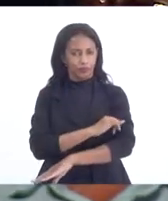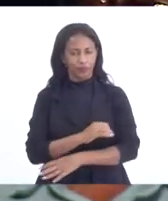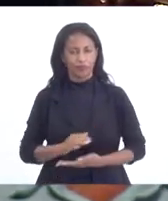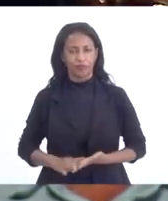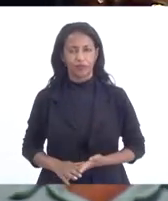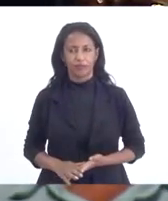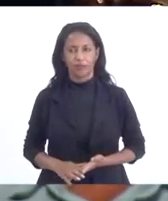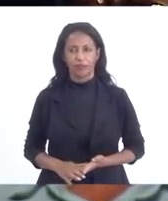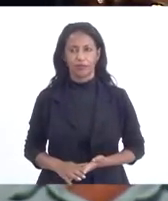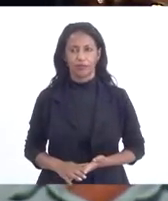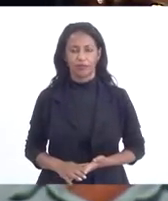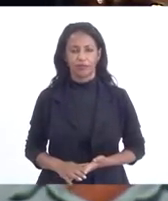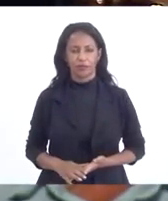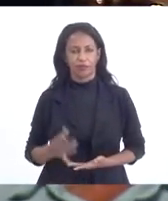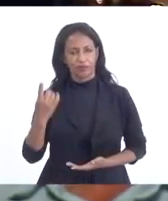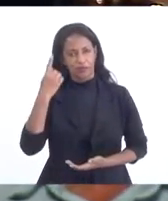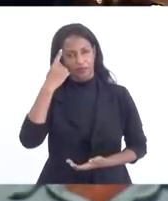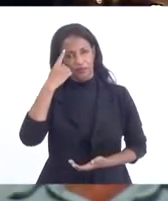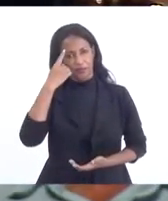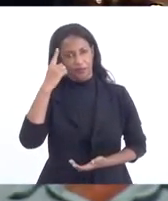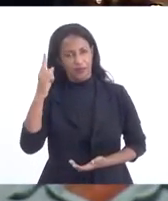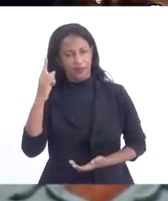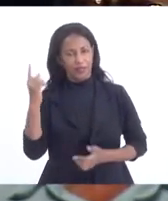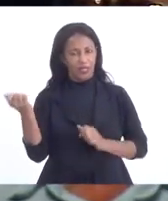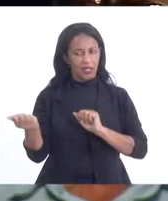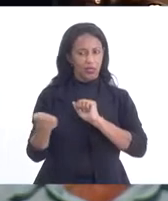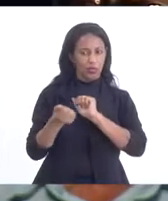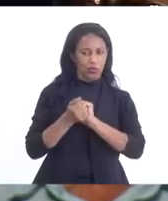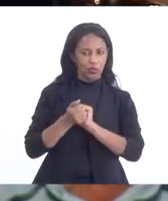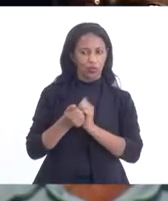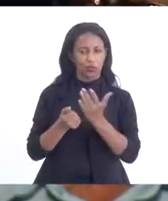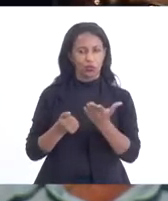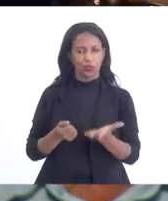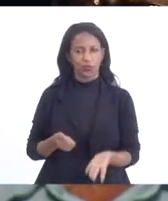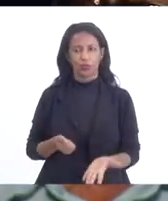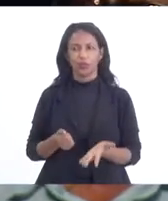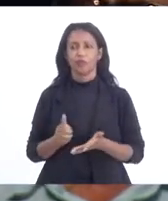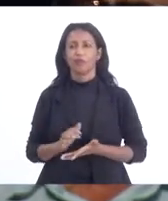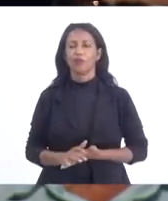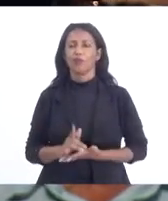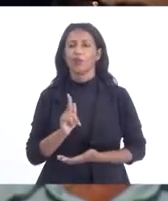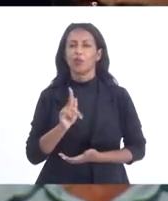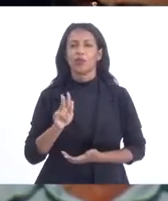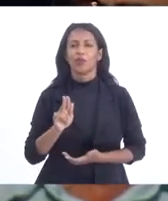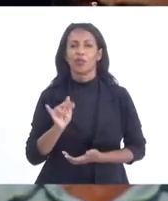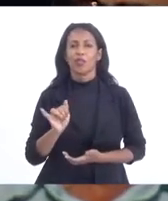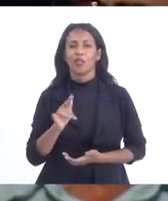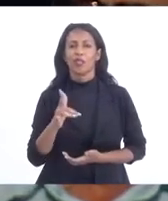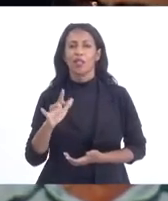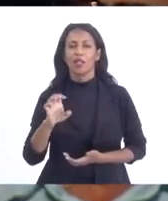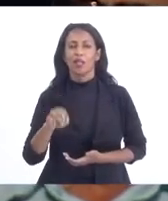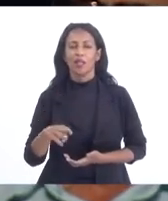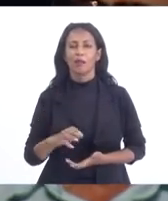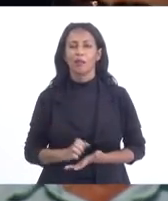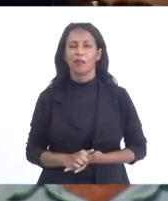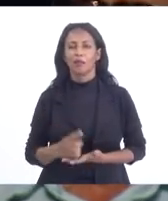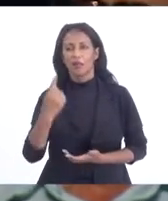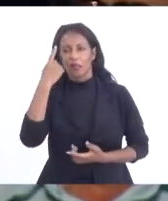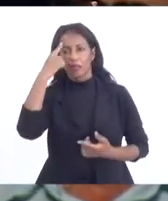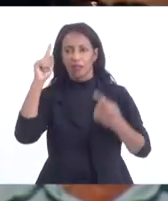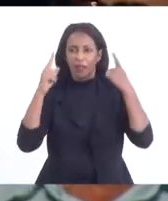Comungo de ideias com você e com o Latigê, com o Guilherme Estrela, de